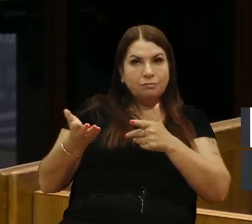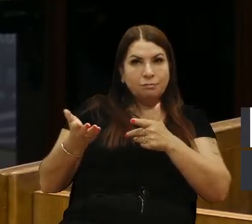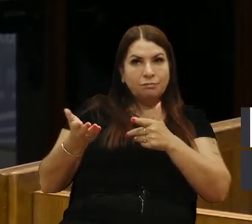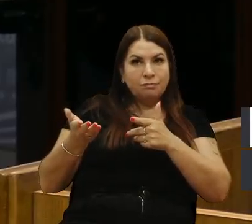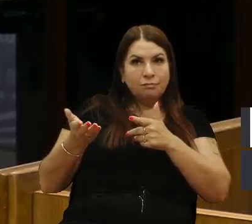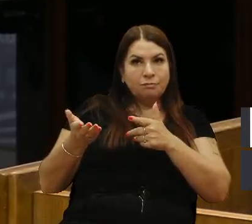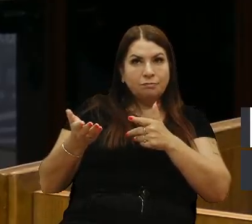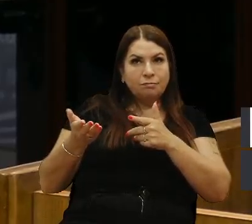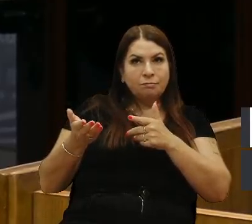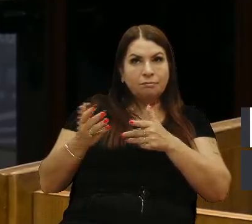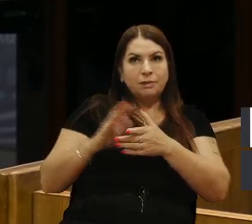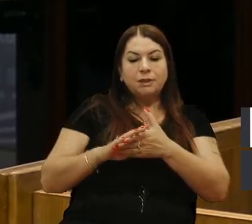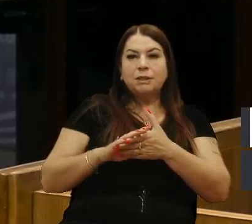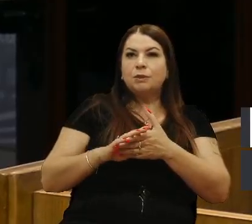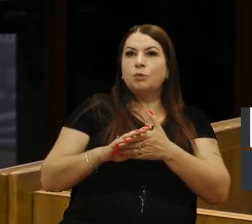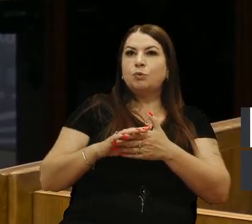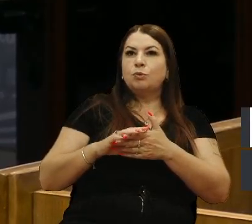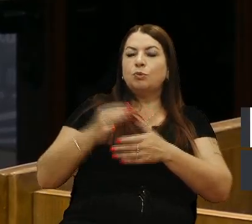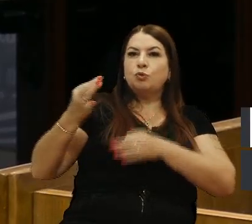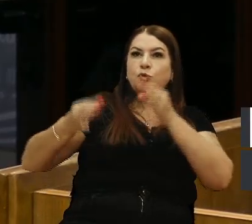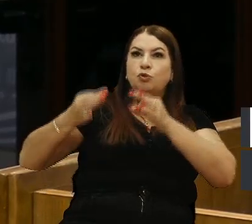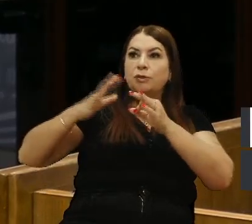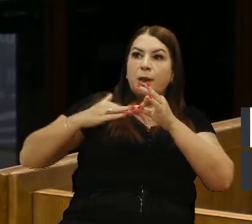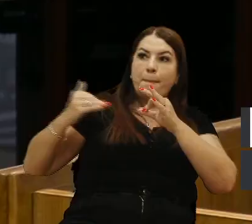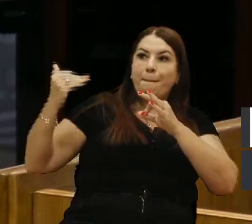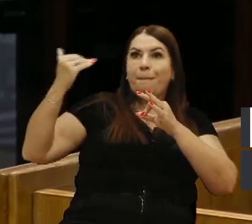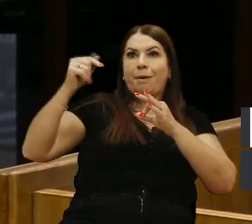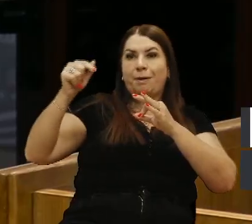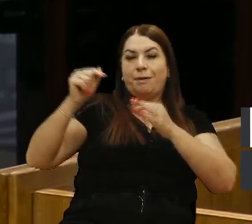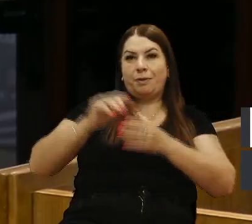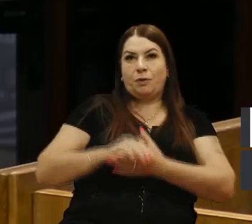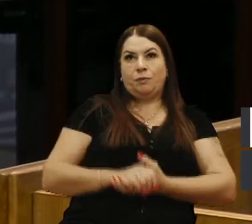com celeumas jurídicas muito maiores.